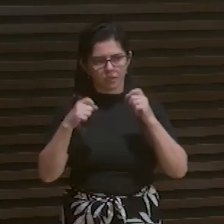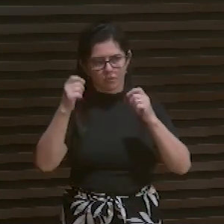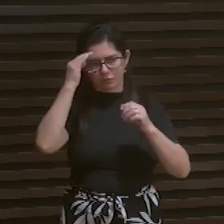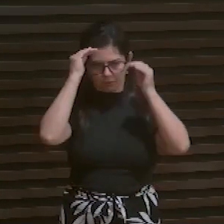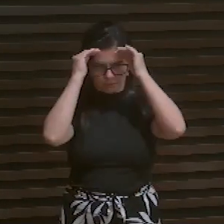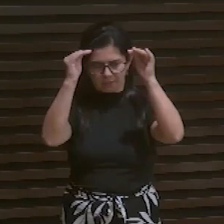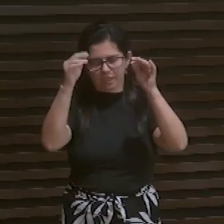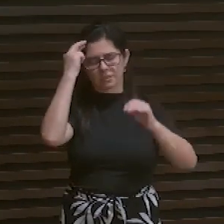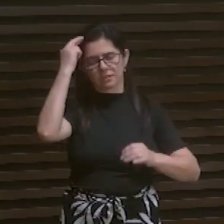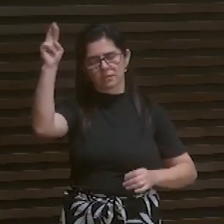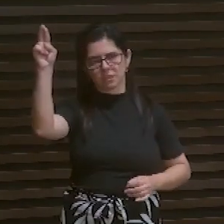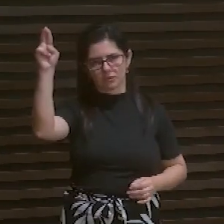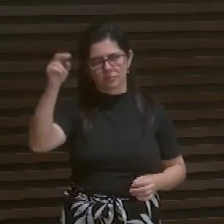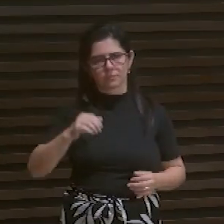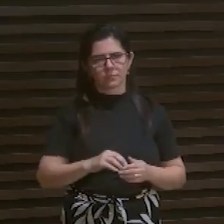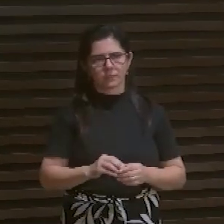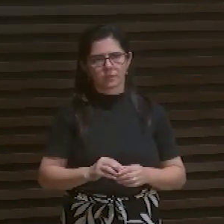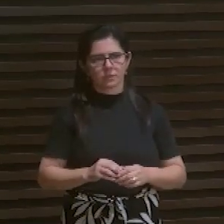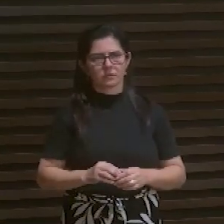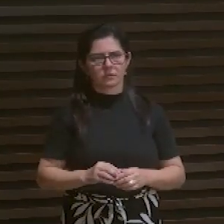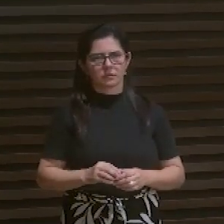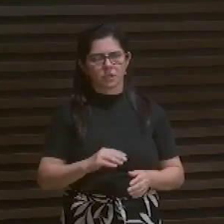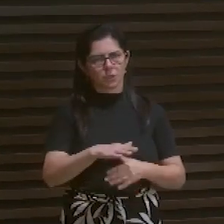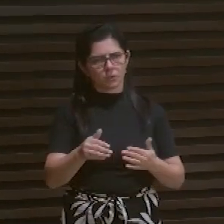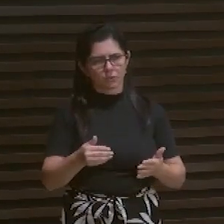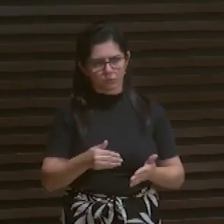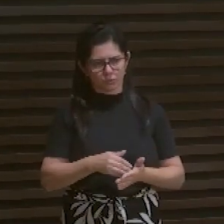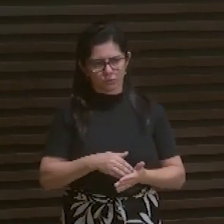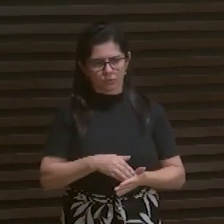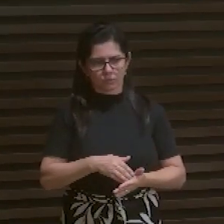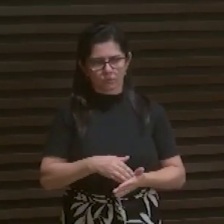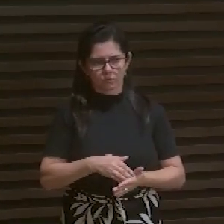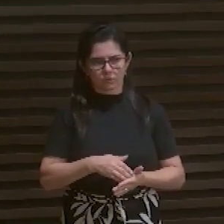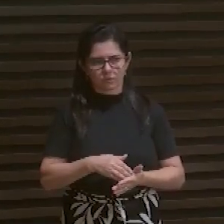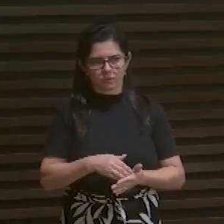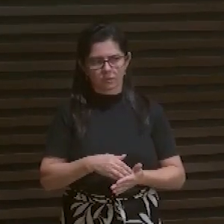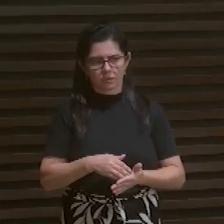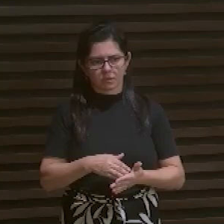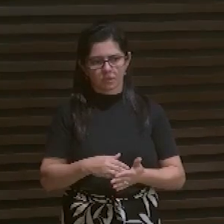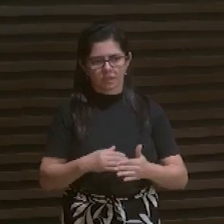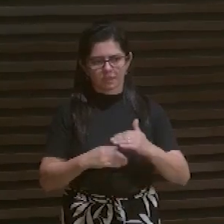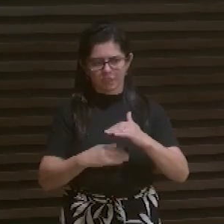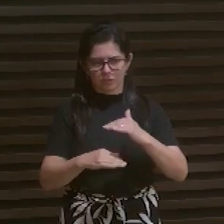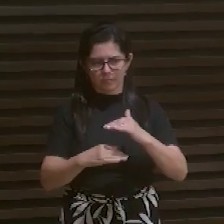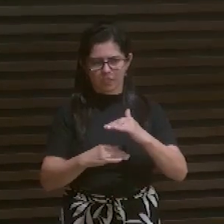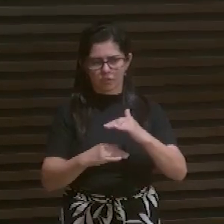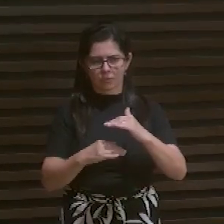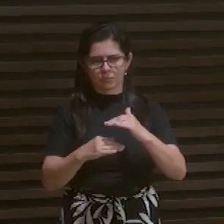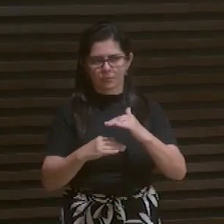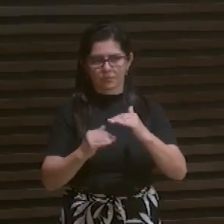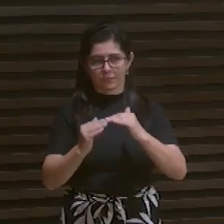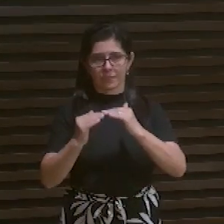é entender isso. É entender que tudo está debaixo da soberania dele. Se a gente entende que algumas coisas não estão debaixo